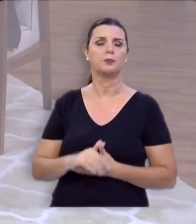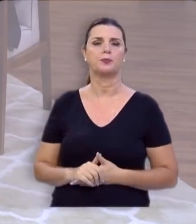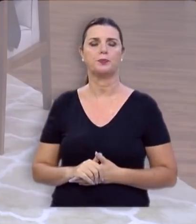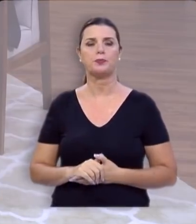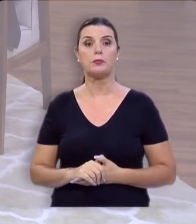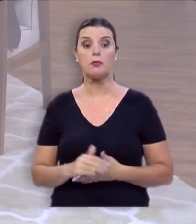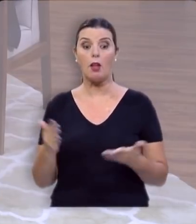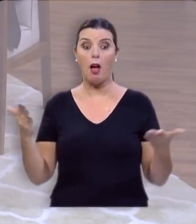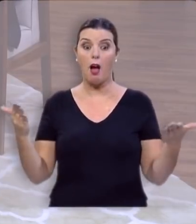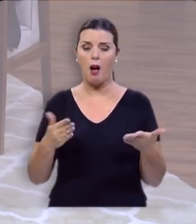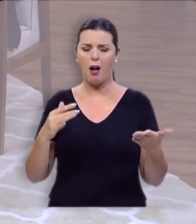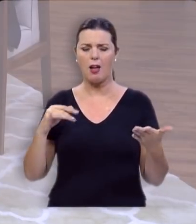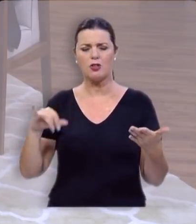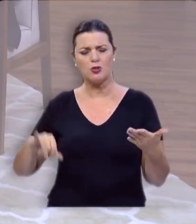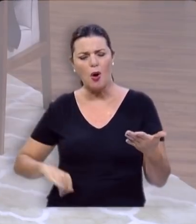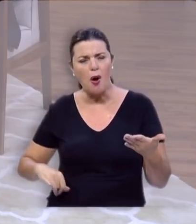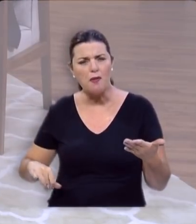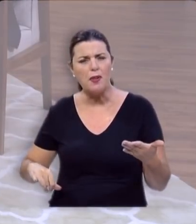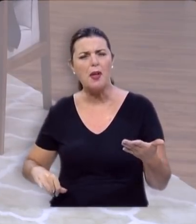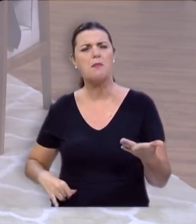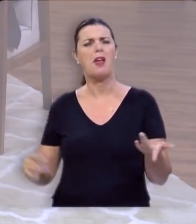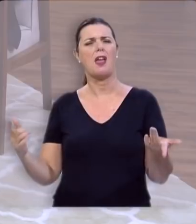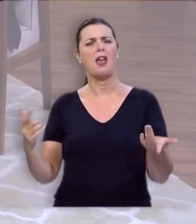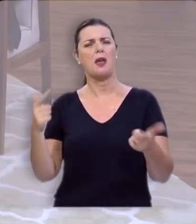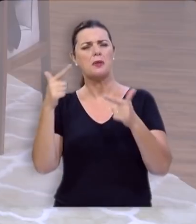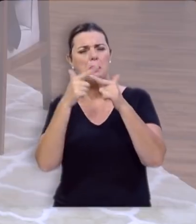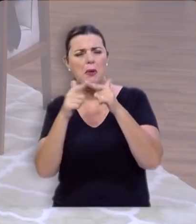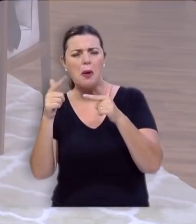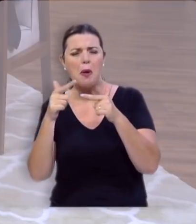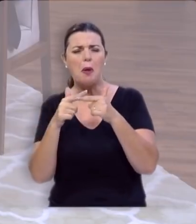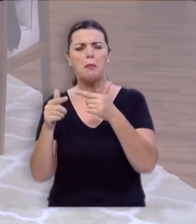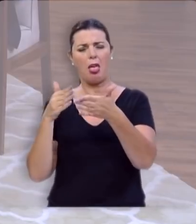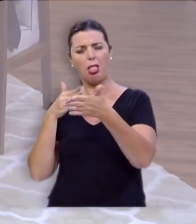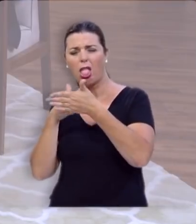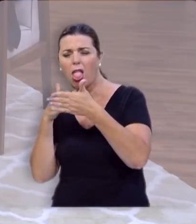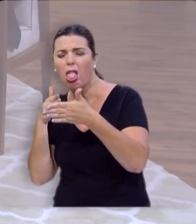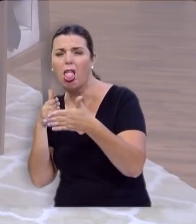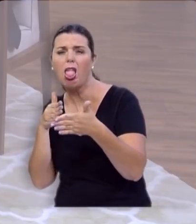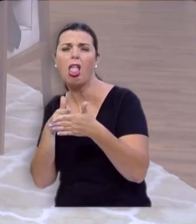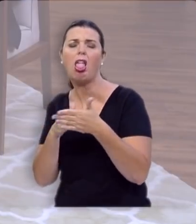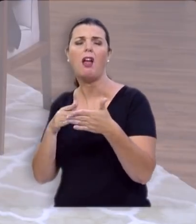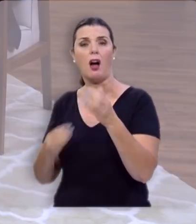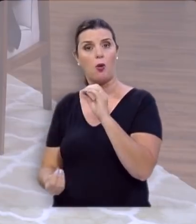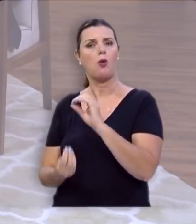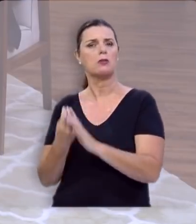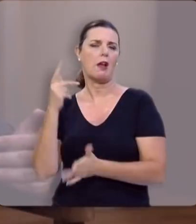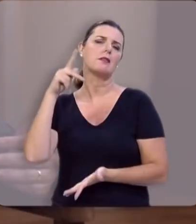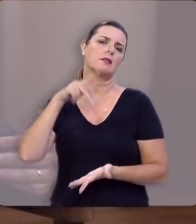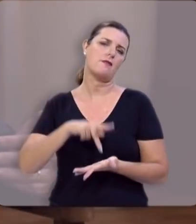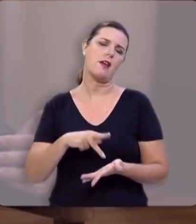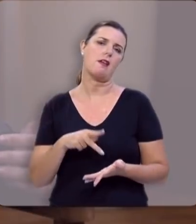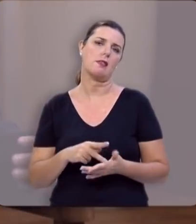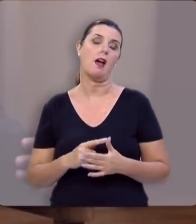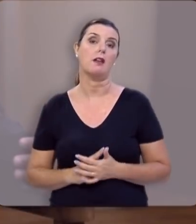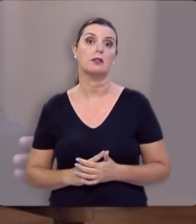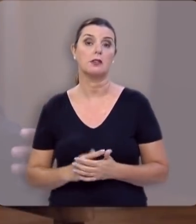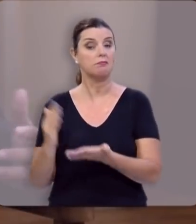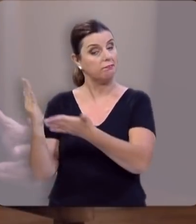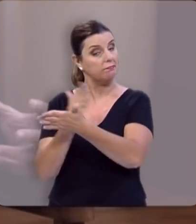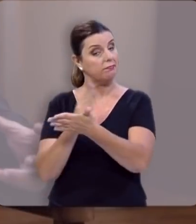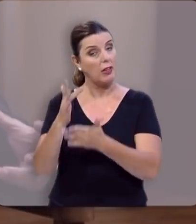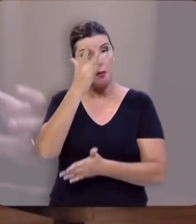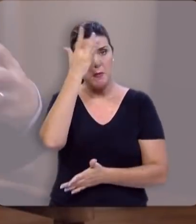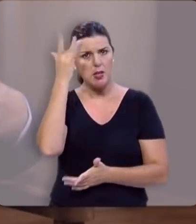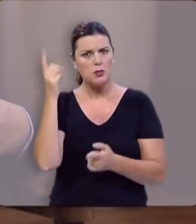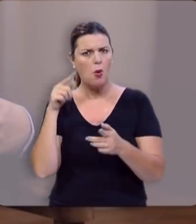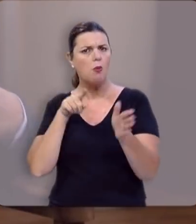Então, essa dor, esses problemas, esses obstáculos, eles se tornam uma realidade, né? E muitas vezes